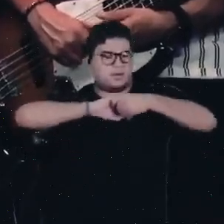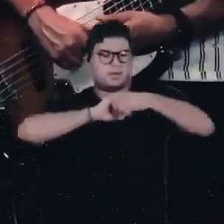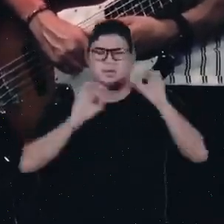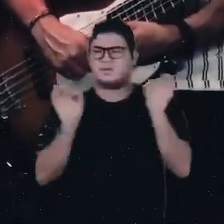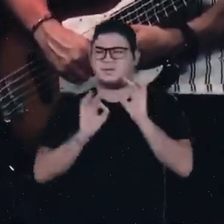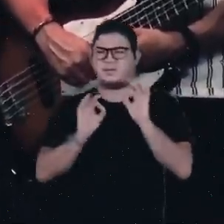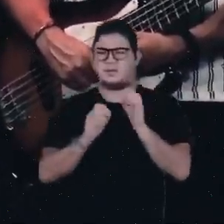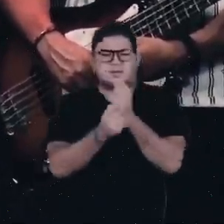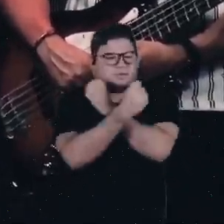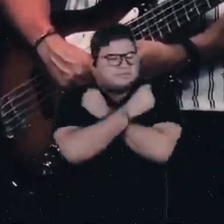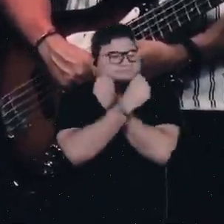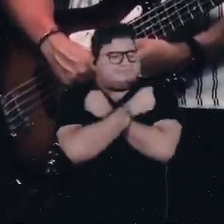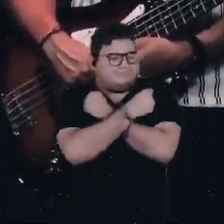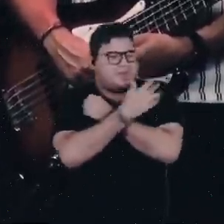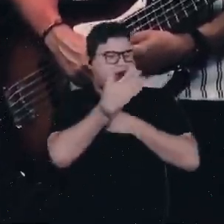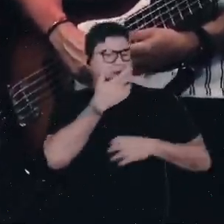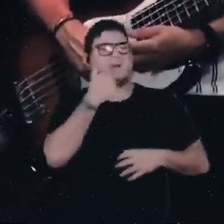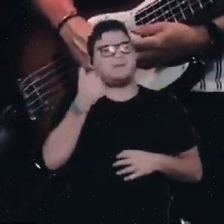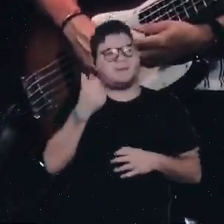abraço.